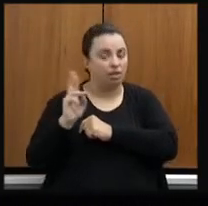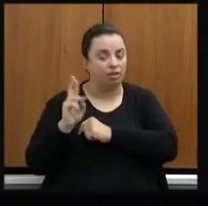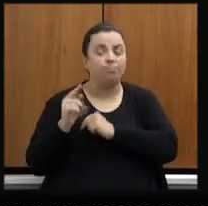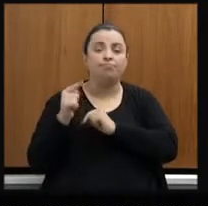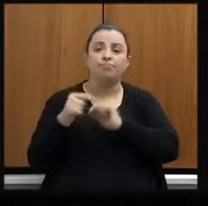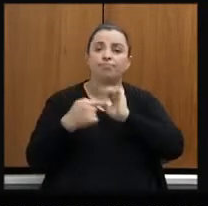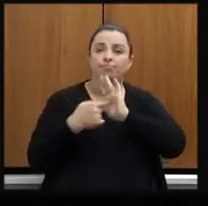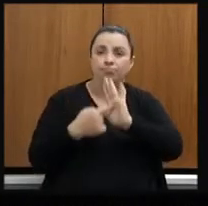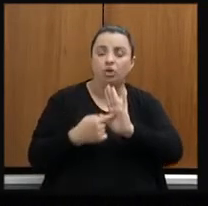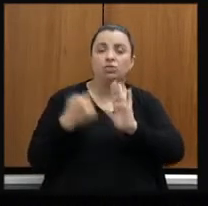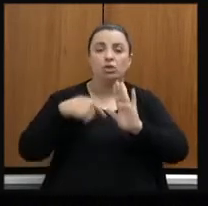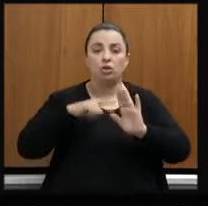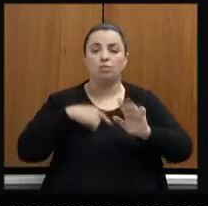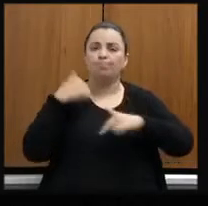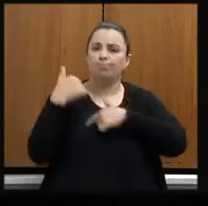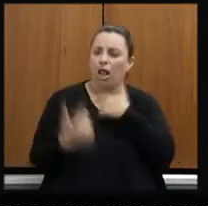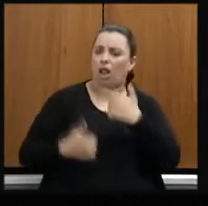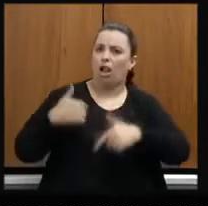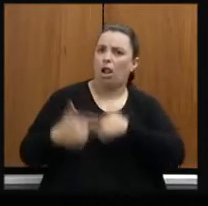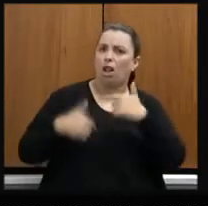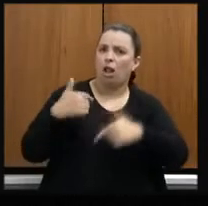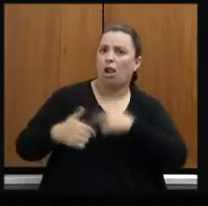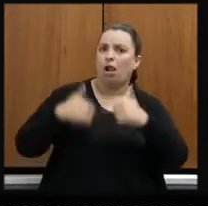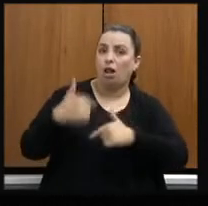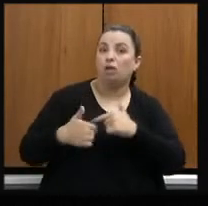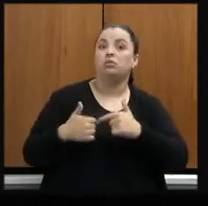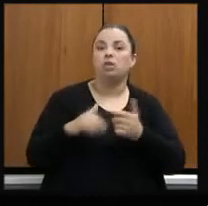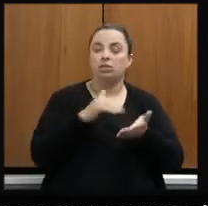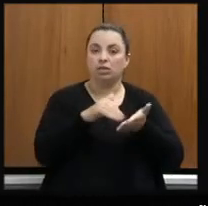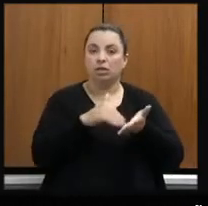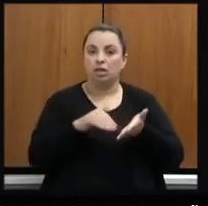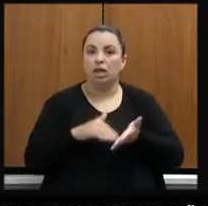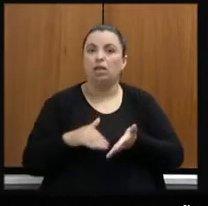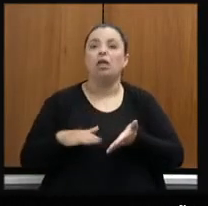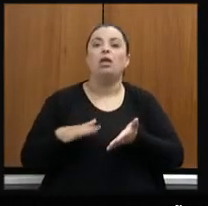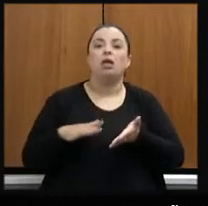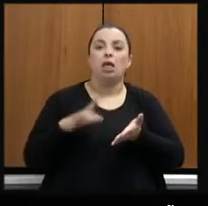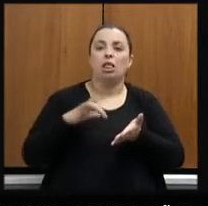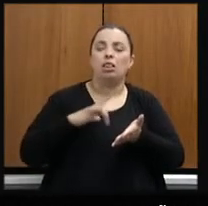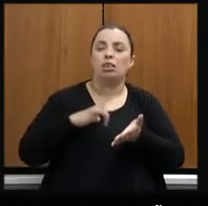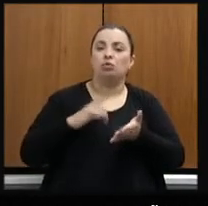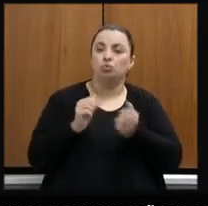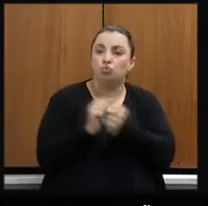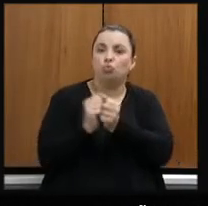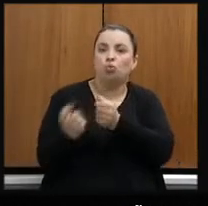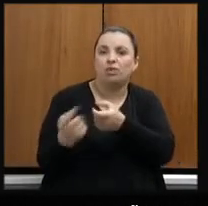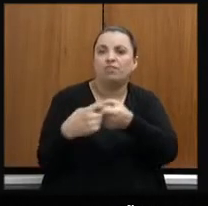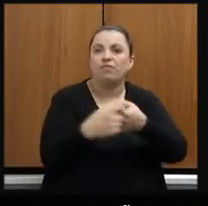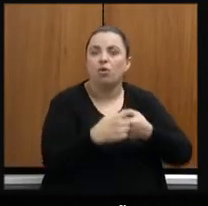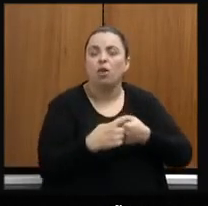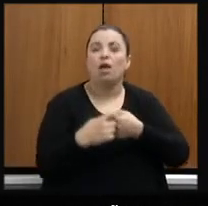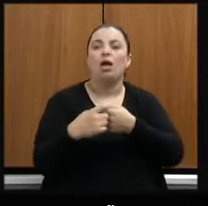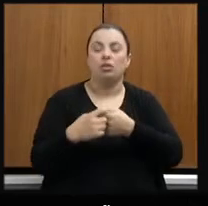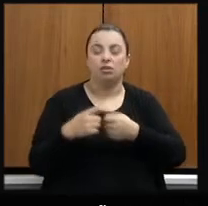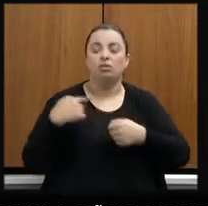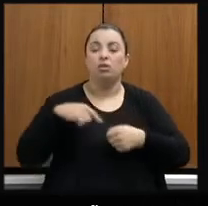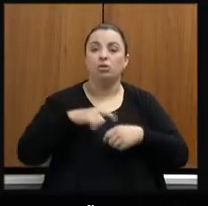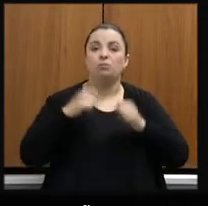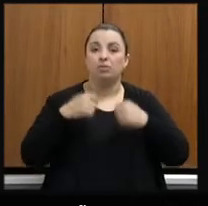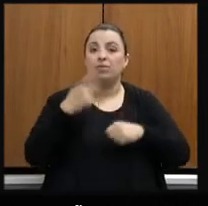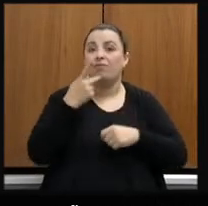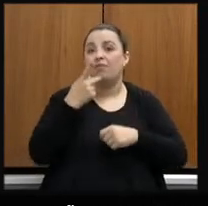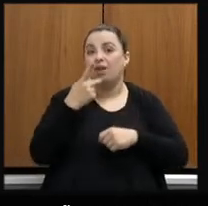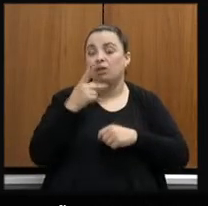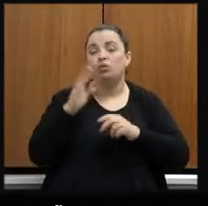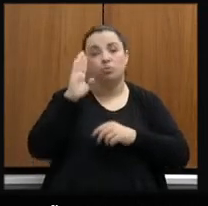que nós estamos a todo vapor aí e a secretaria capitani ano junto com as vinculadas e não podemos deixar de falar